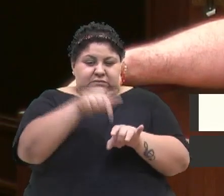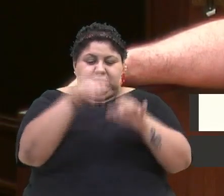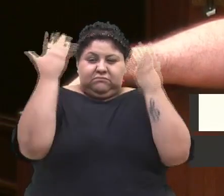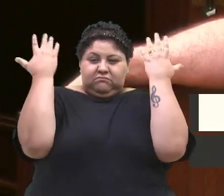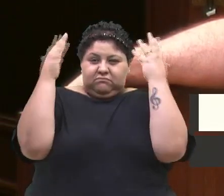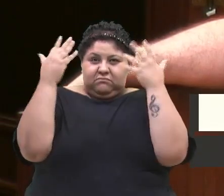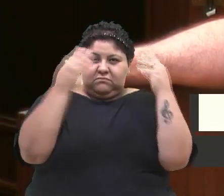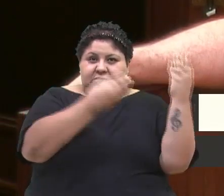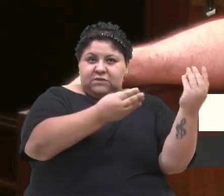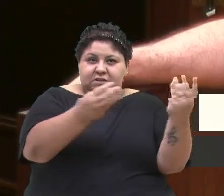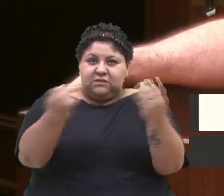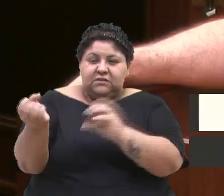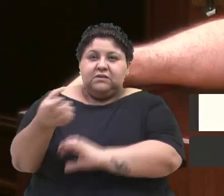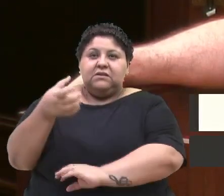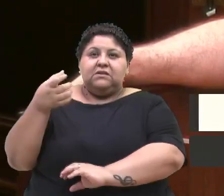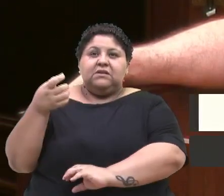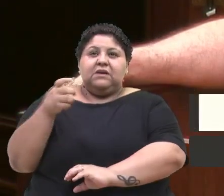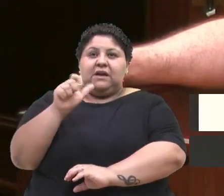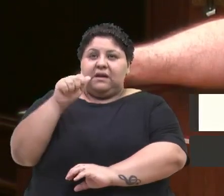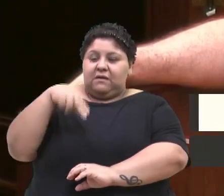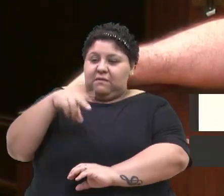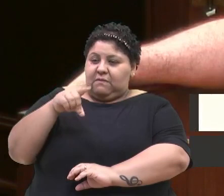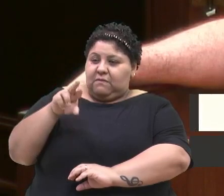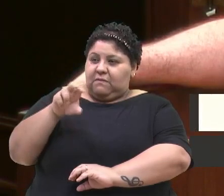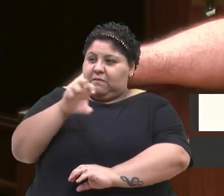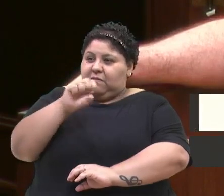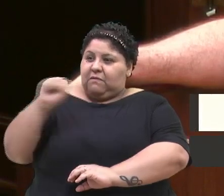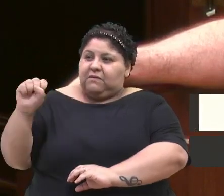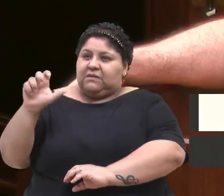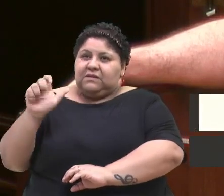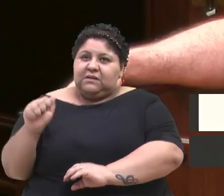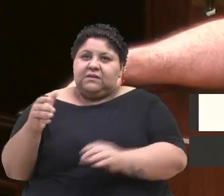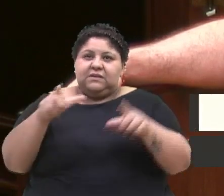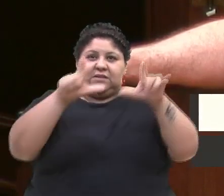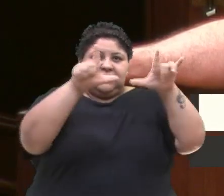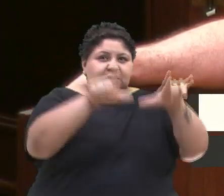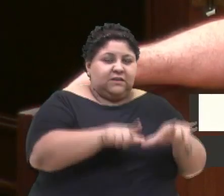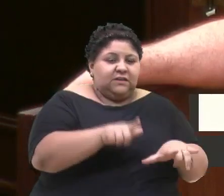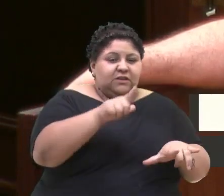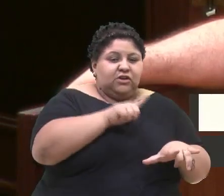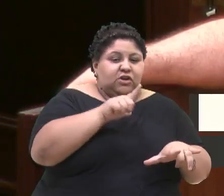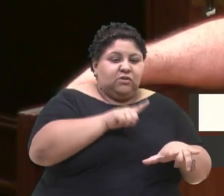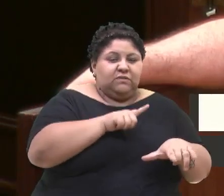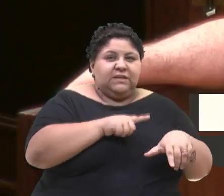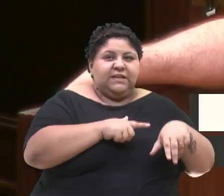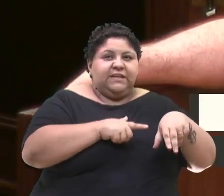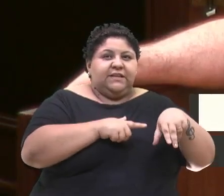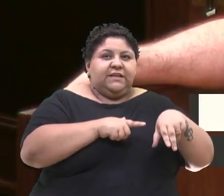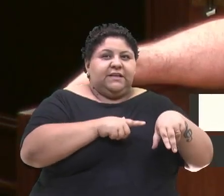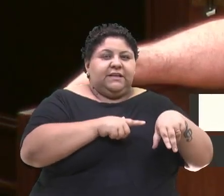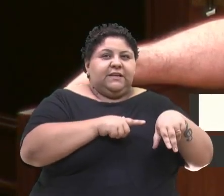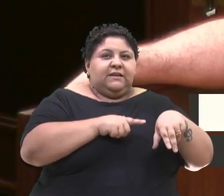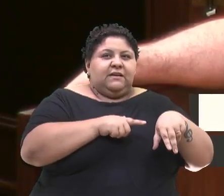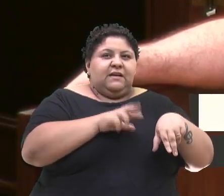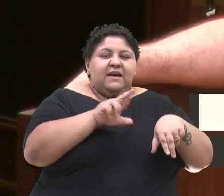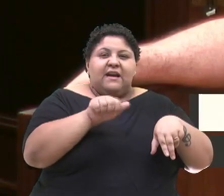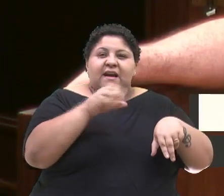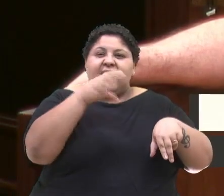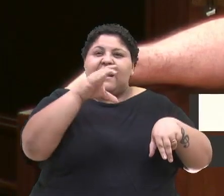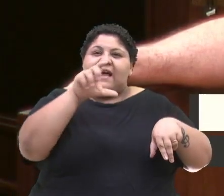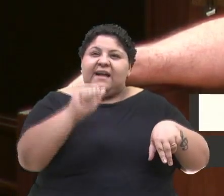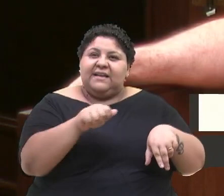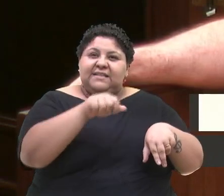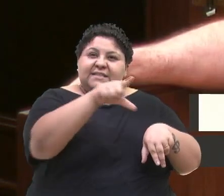imensamente novamente a Andressa da ONG Sem Raça Definida, por acompanhar desde o início